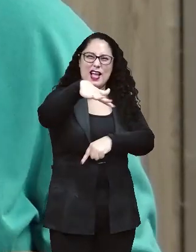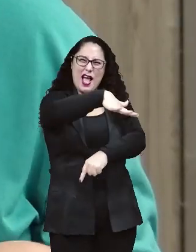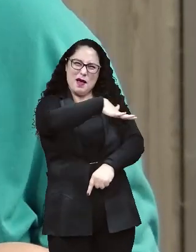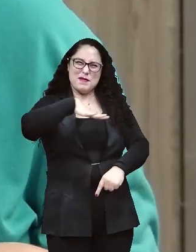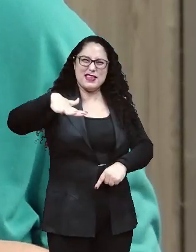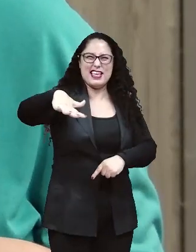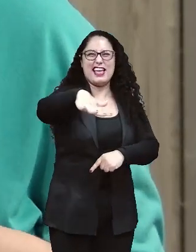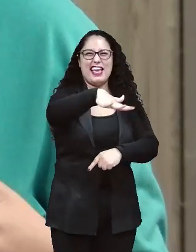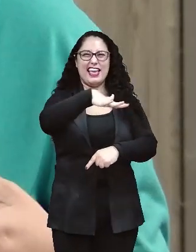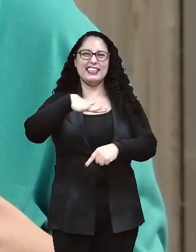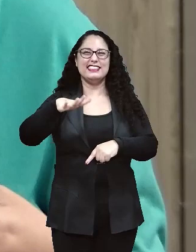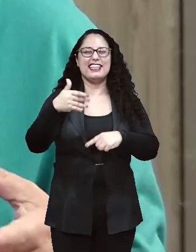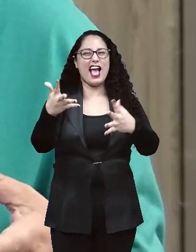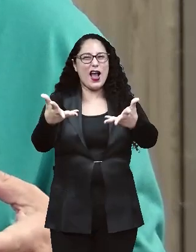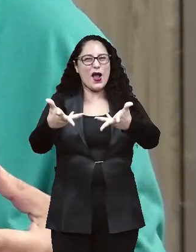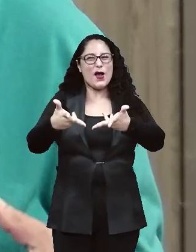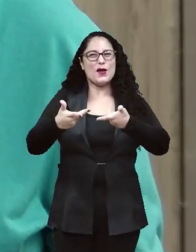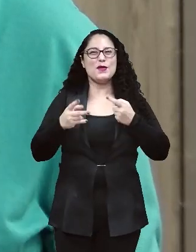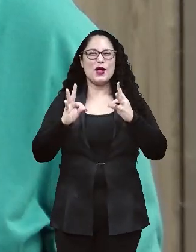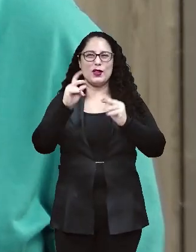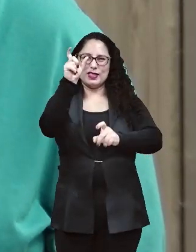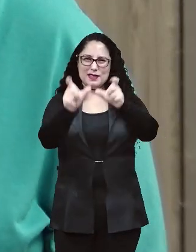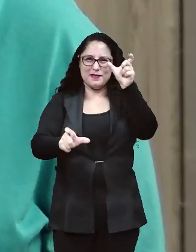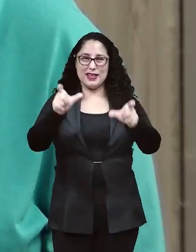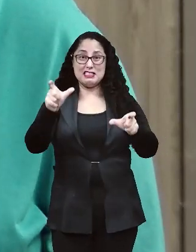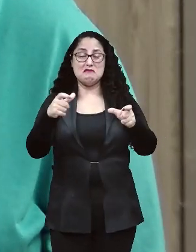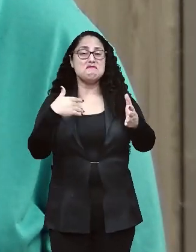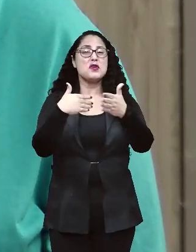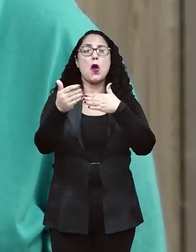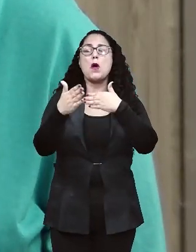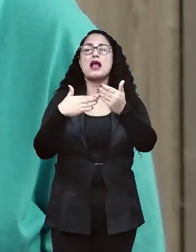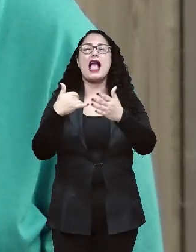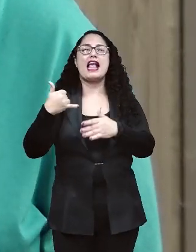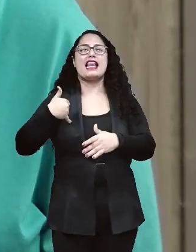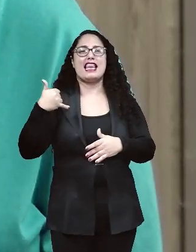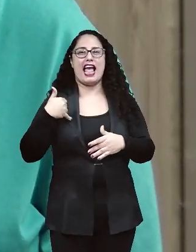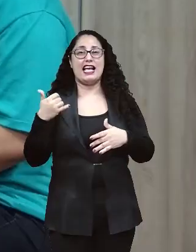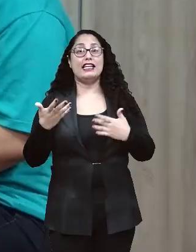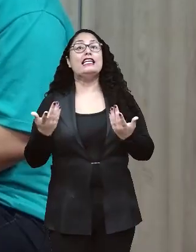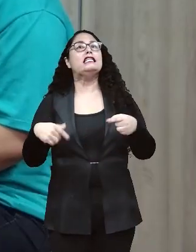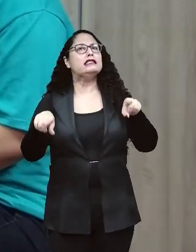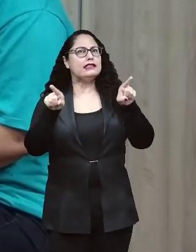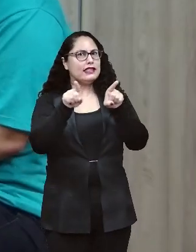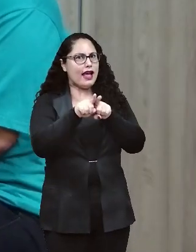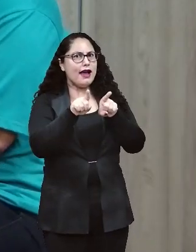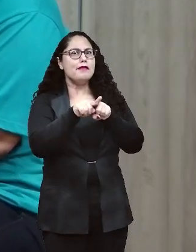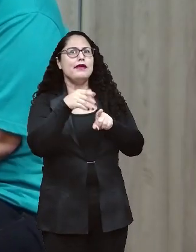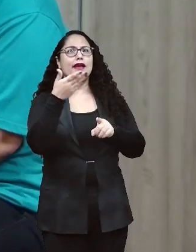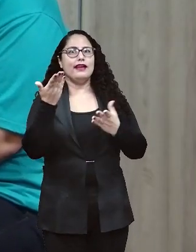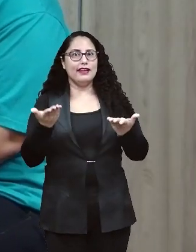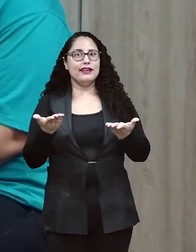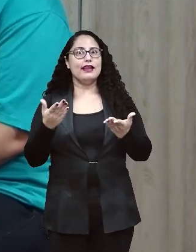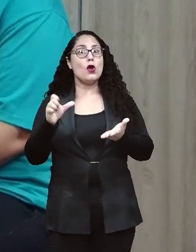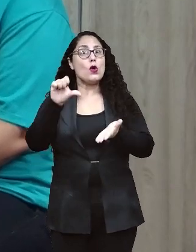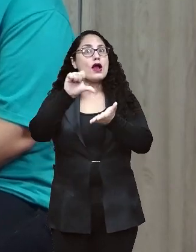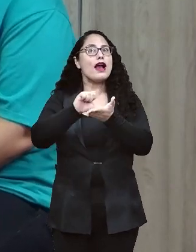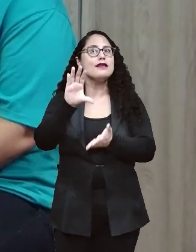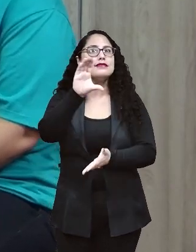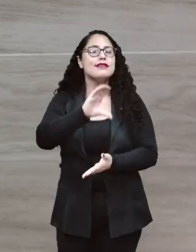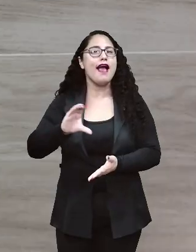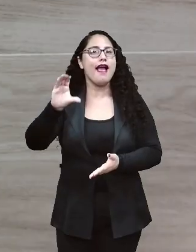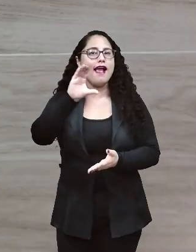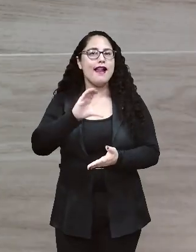ambiente num ambiente acolhedor para todas as pessoas, independente da idade. Isso. Né? Inclusive, o campus